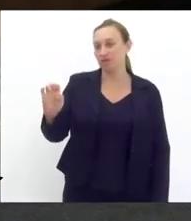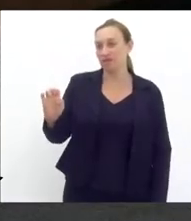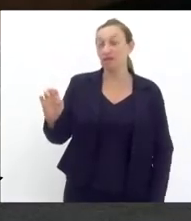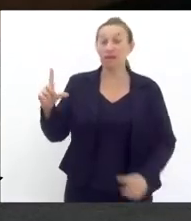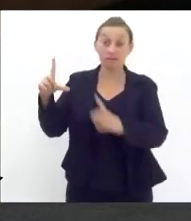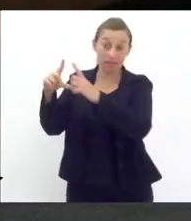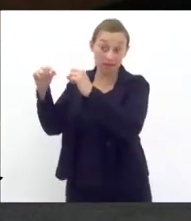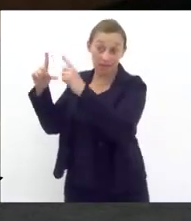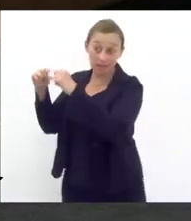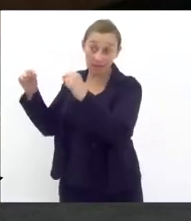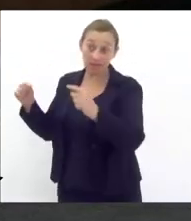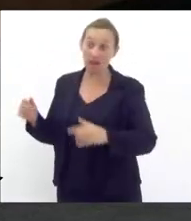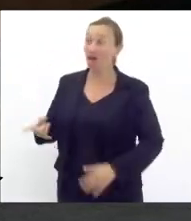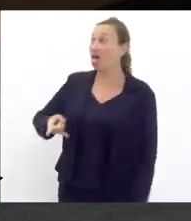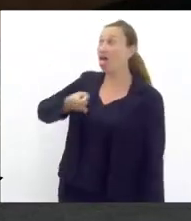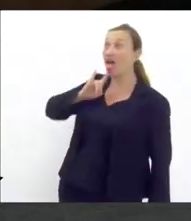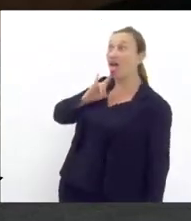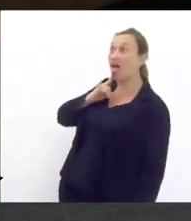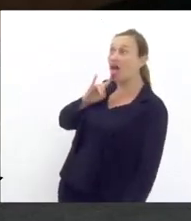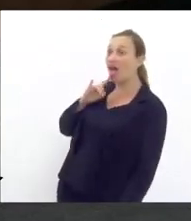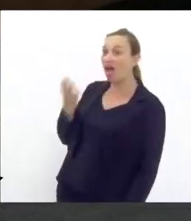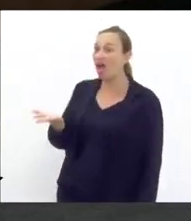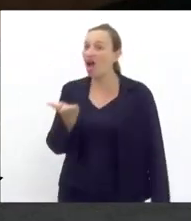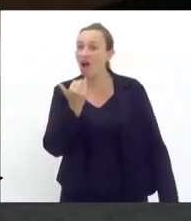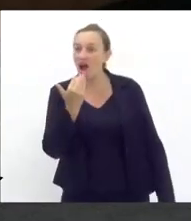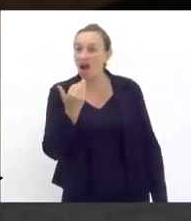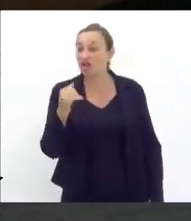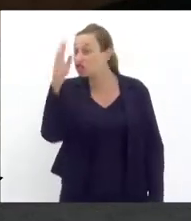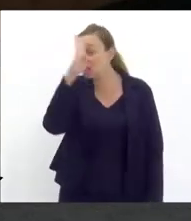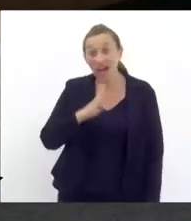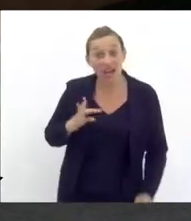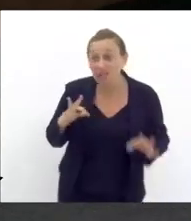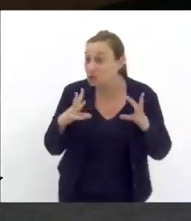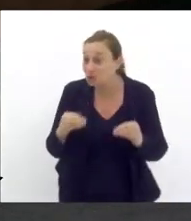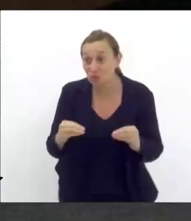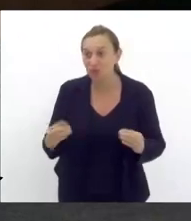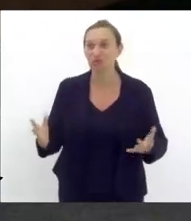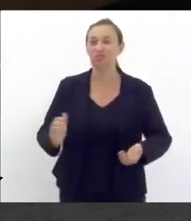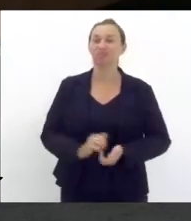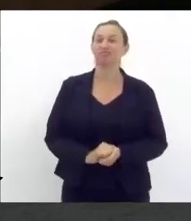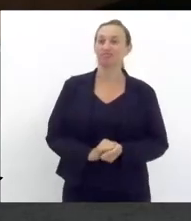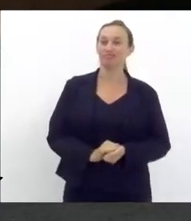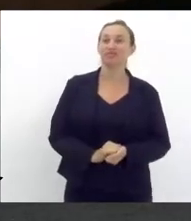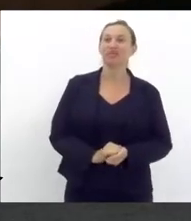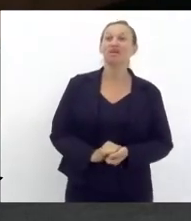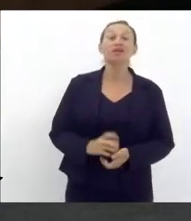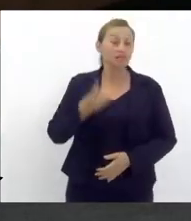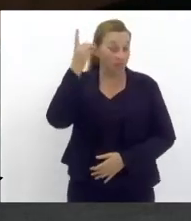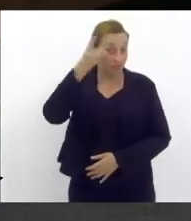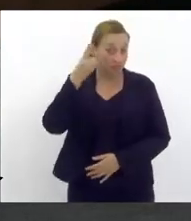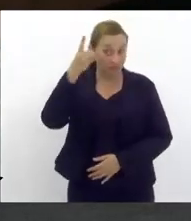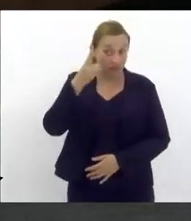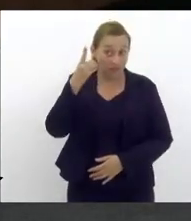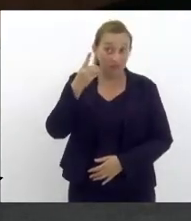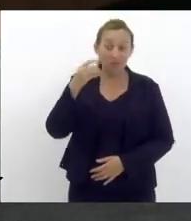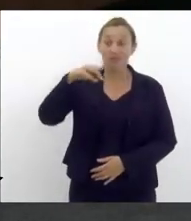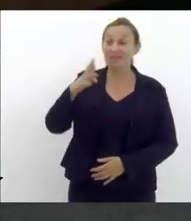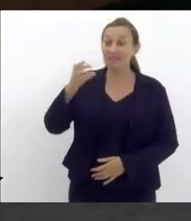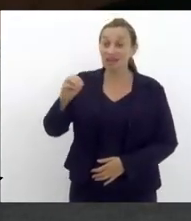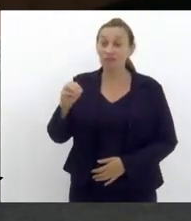gazetaram para acompanharem o regabofe do deputado Marcelo freixo em